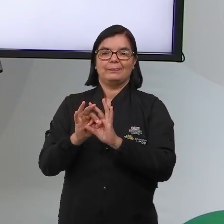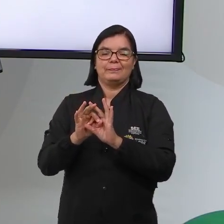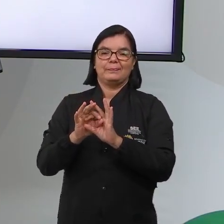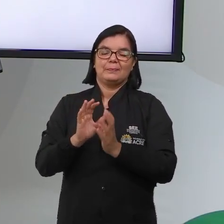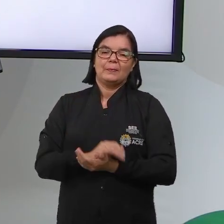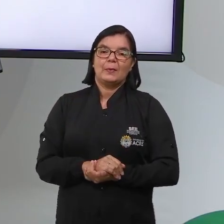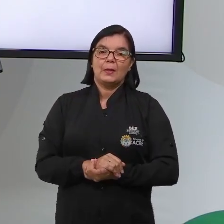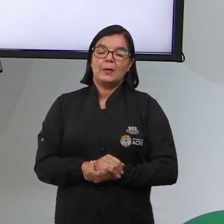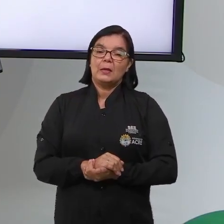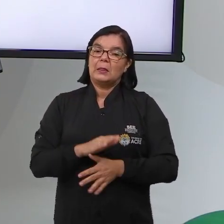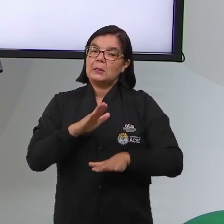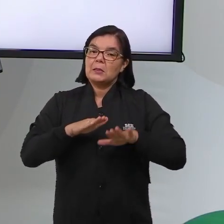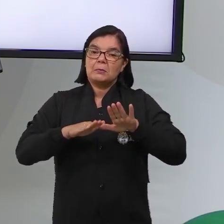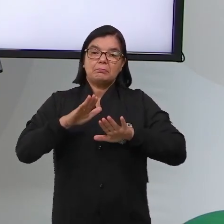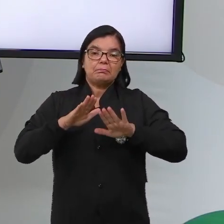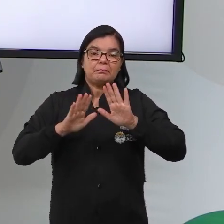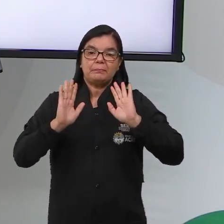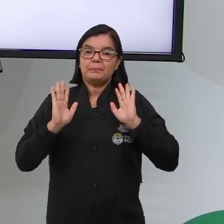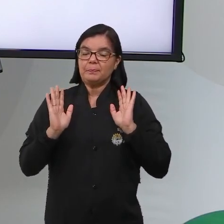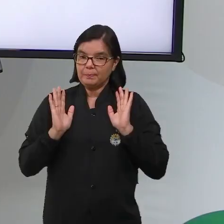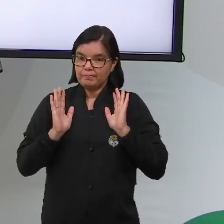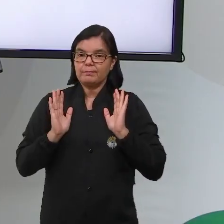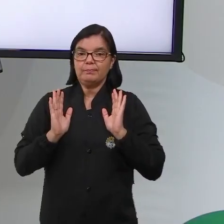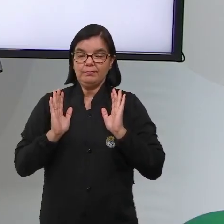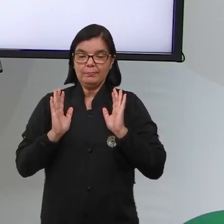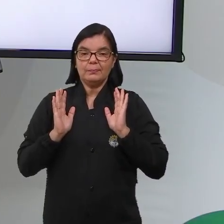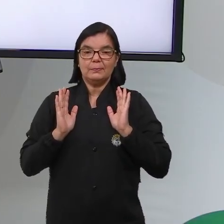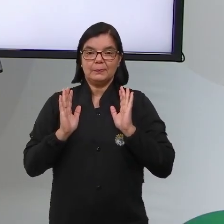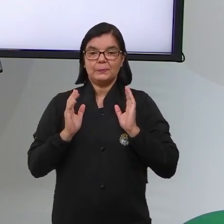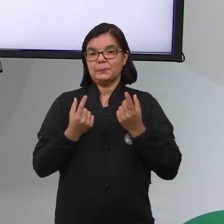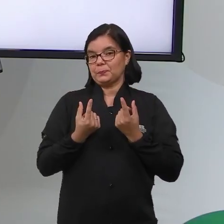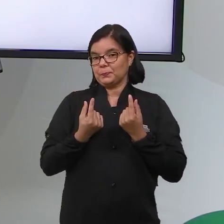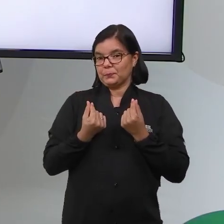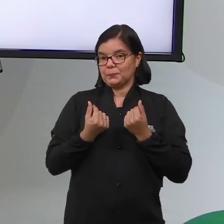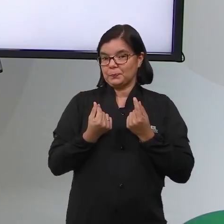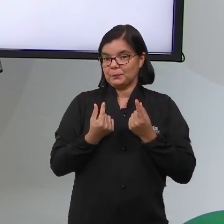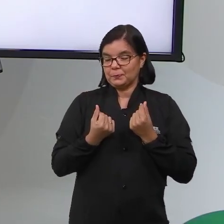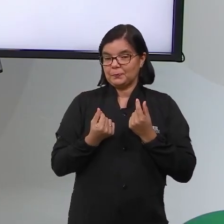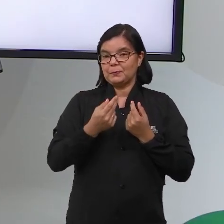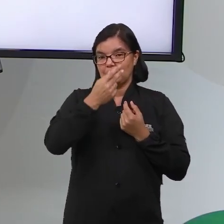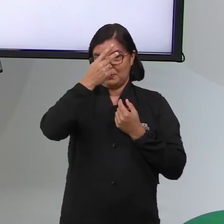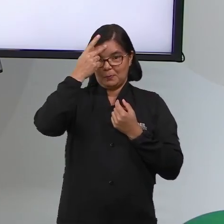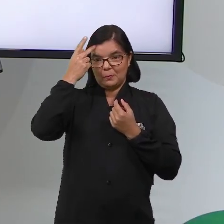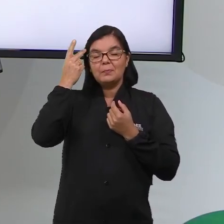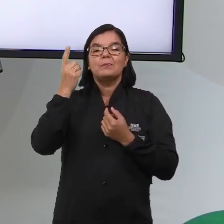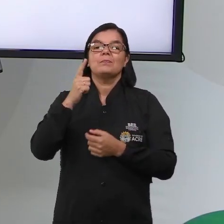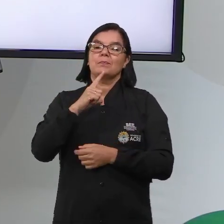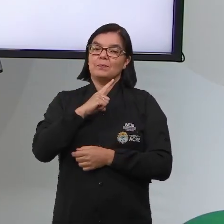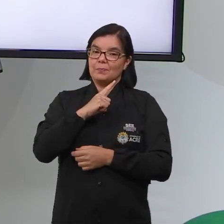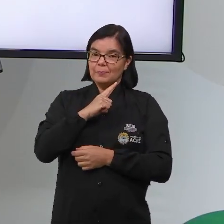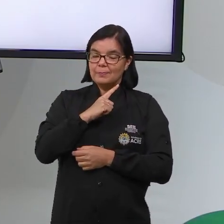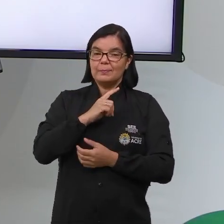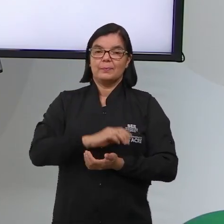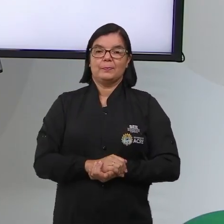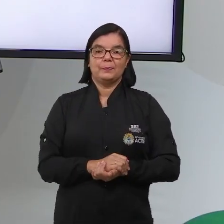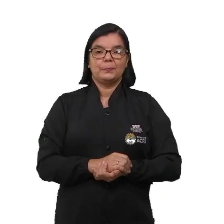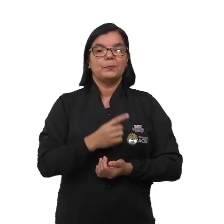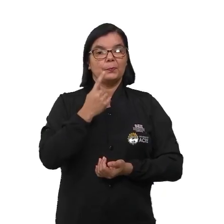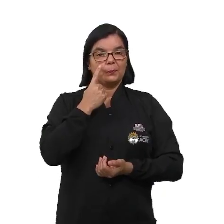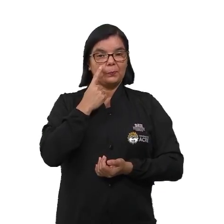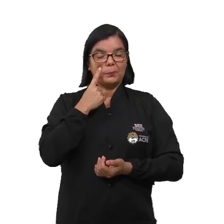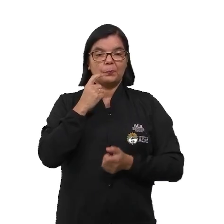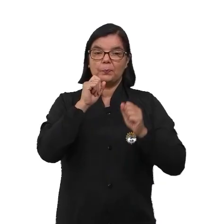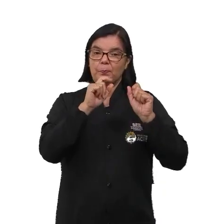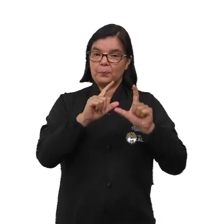castas, independente da condição financeira que o indivíduo ele possui. Vamos